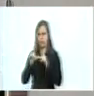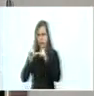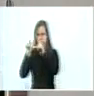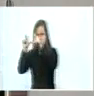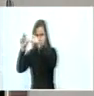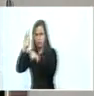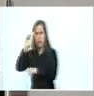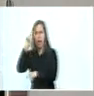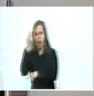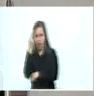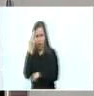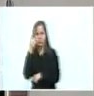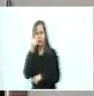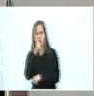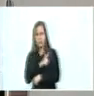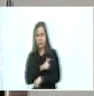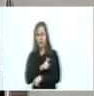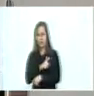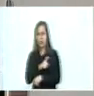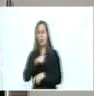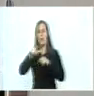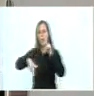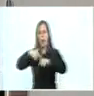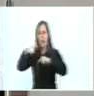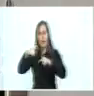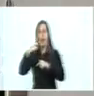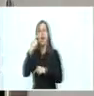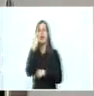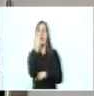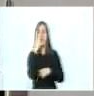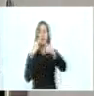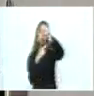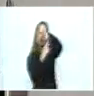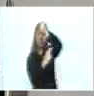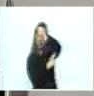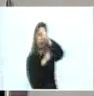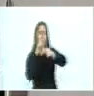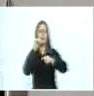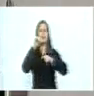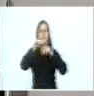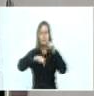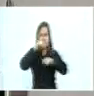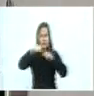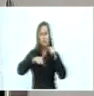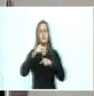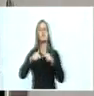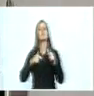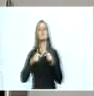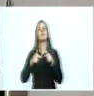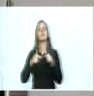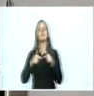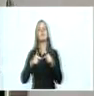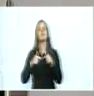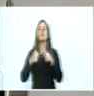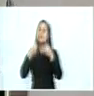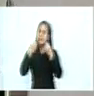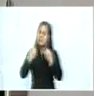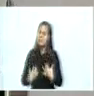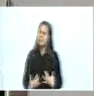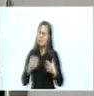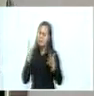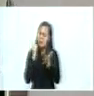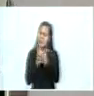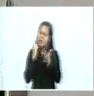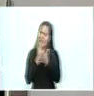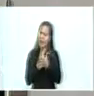tubo armo para fazer o serviço das duas pontes, aonde que eu falo dessa atual administração. Eu falo sempre nessa plenária aqui que o